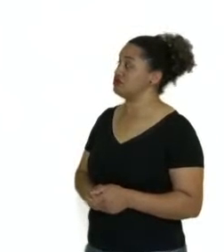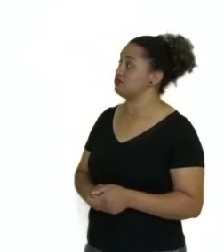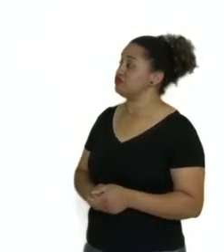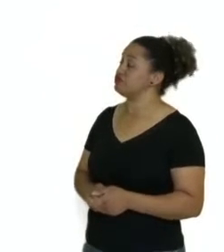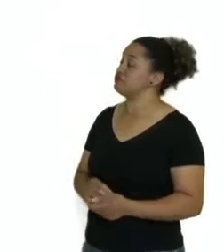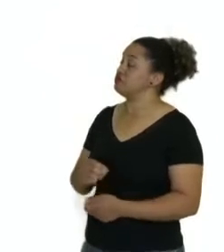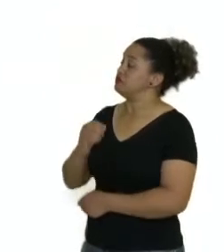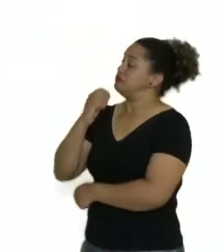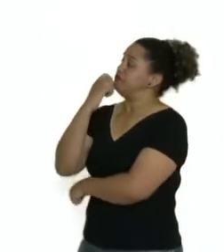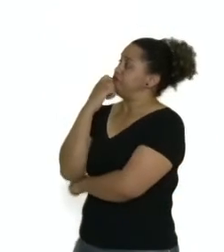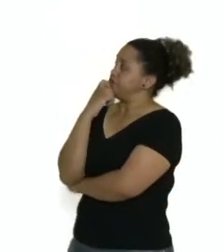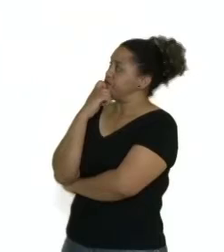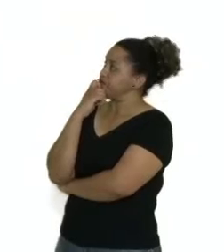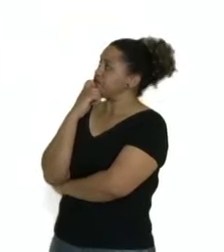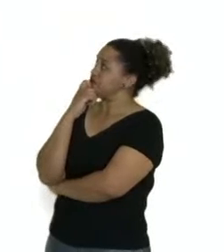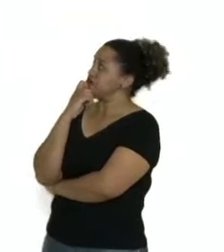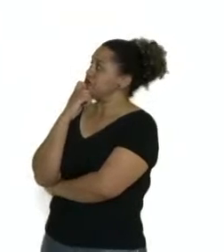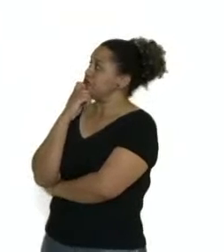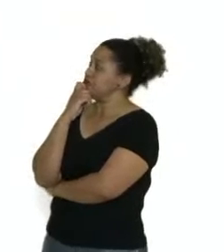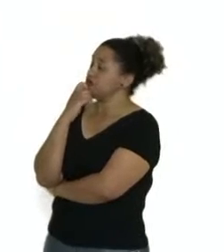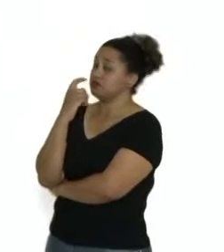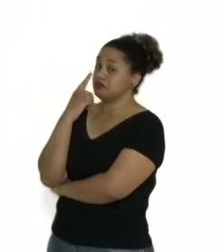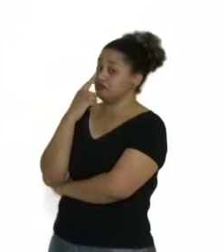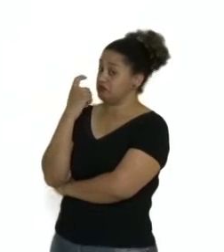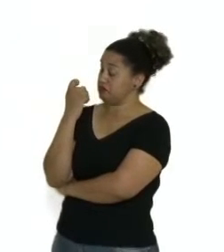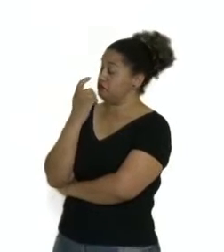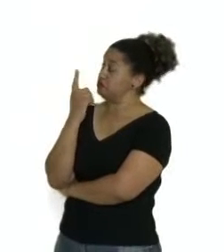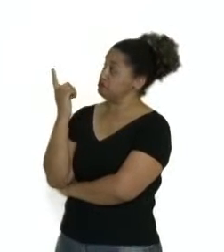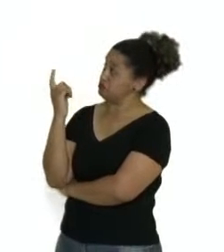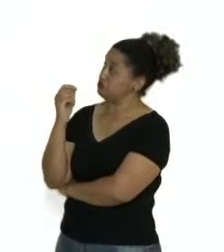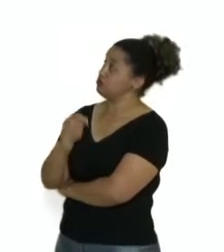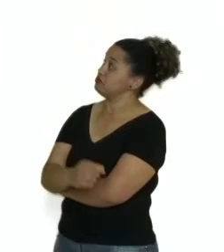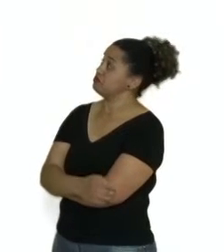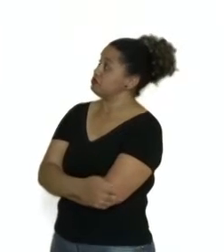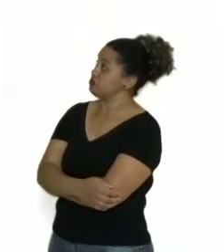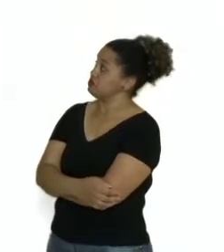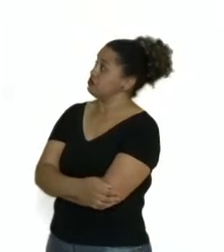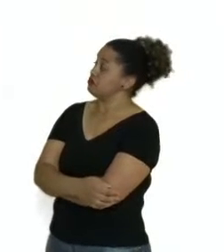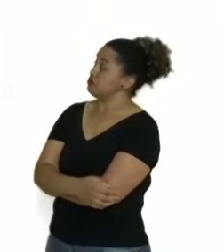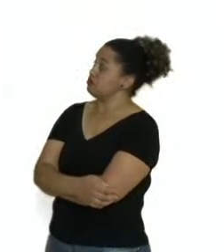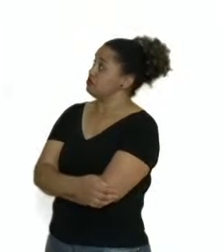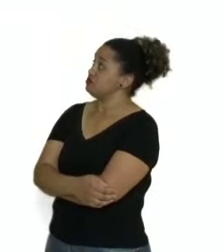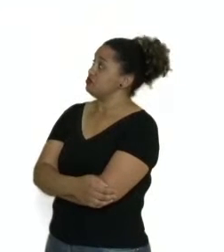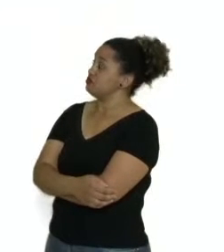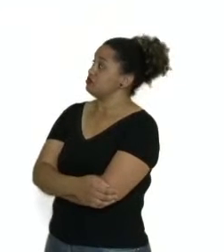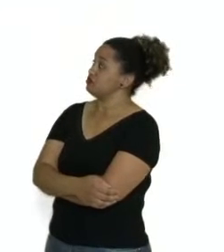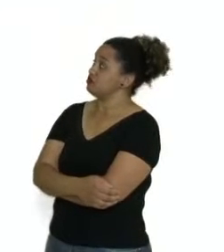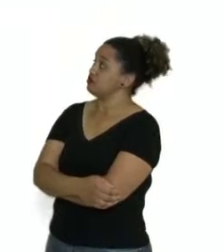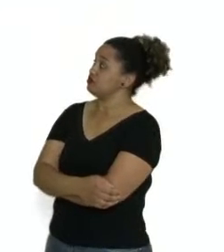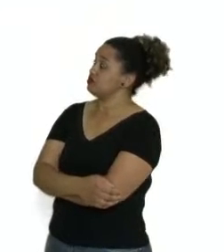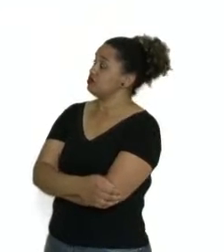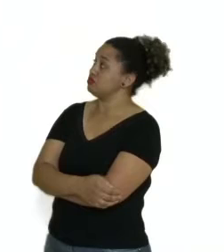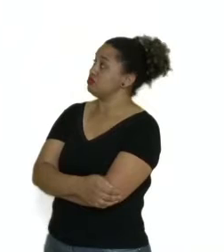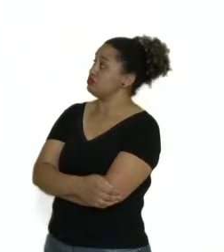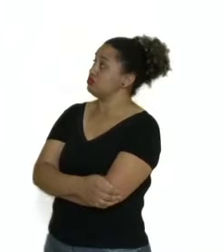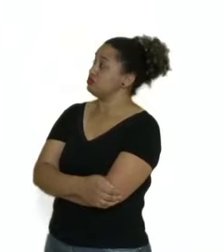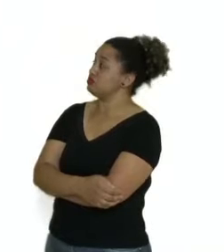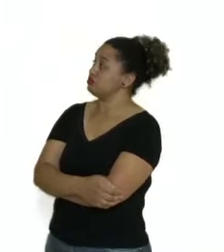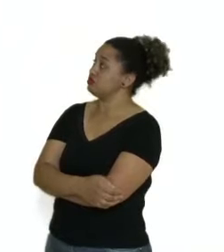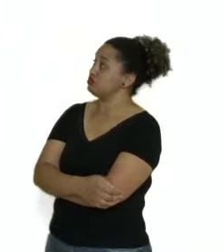público. Sugere-se a ampliação da frota e das linhas de ônibus, além da criação de ciclovias por toda a